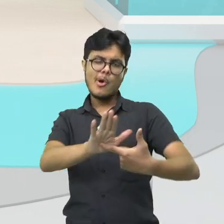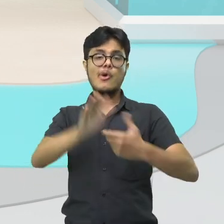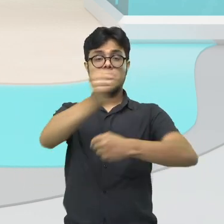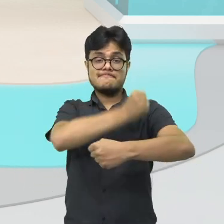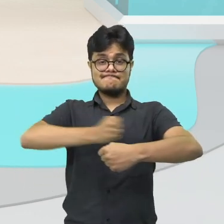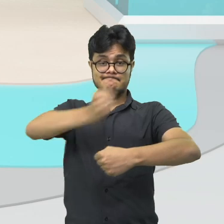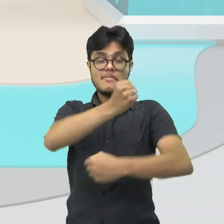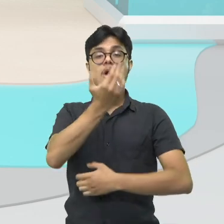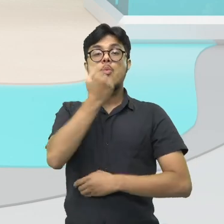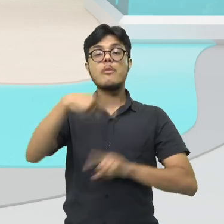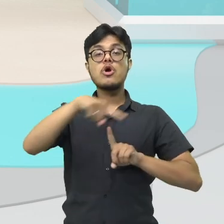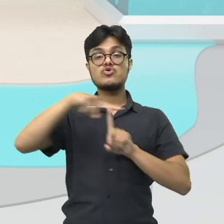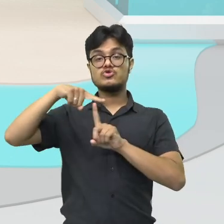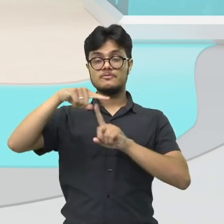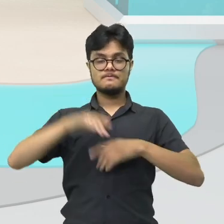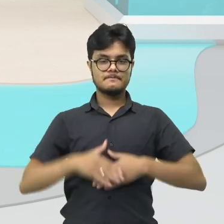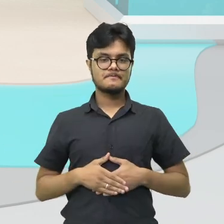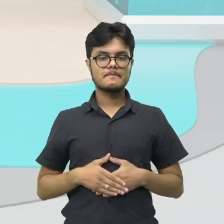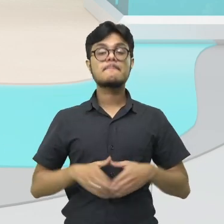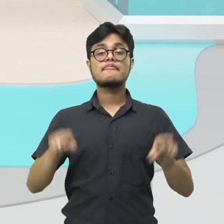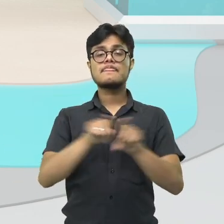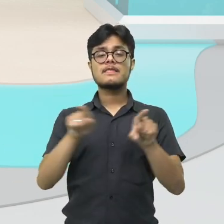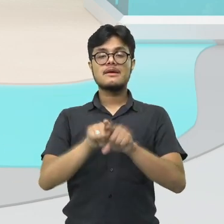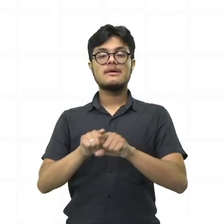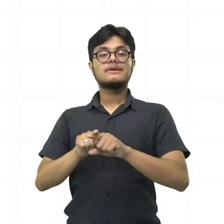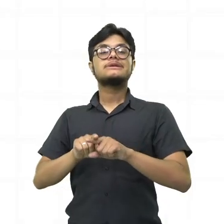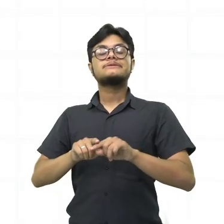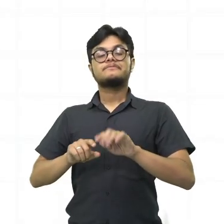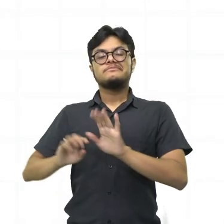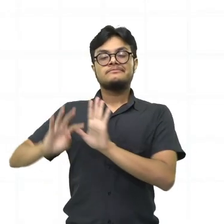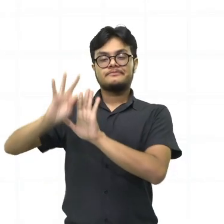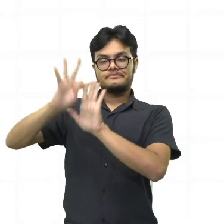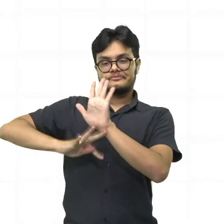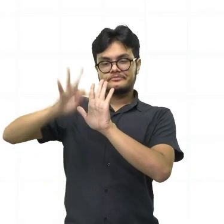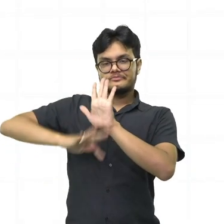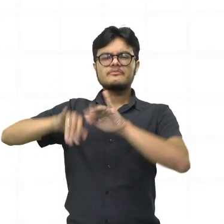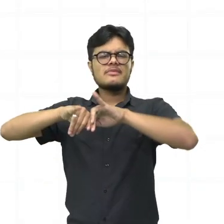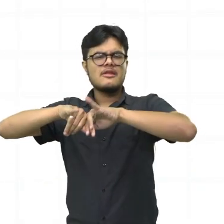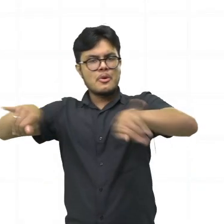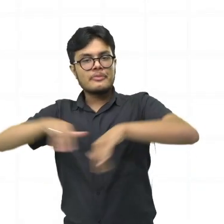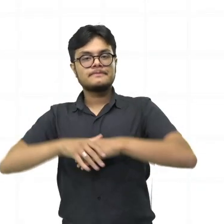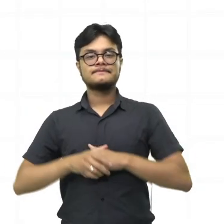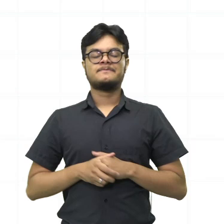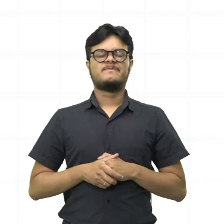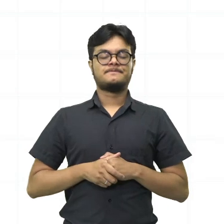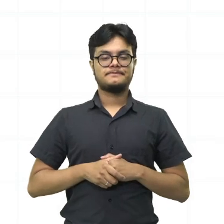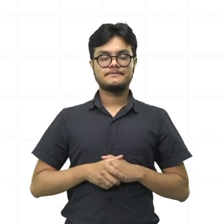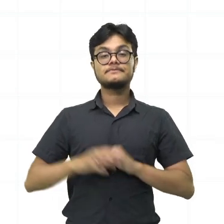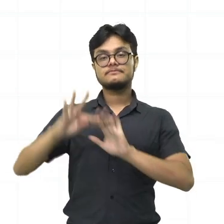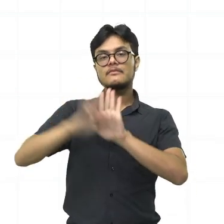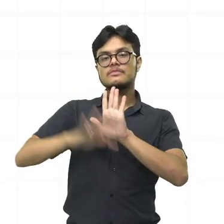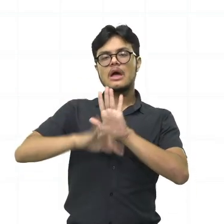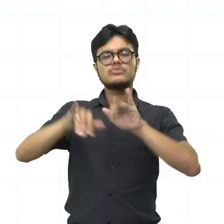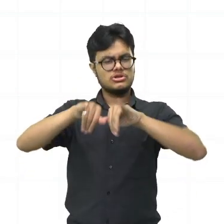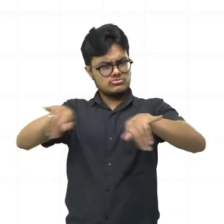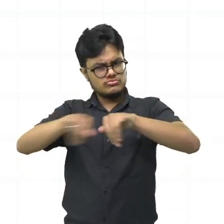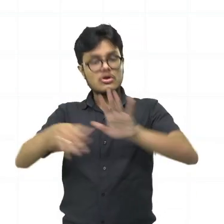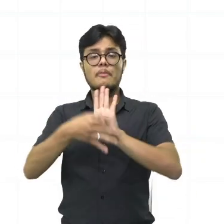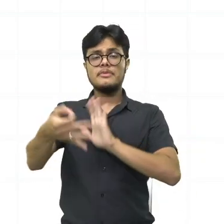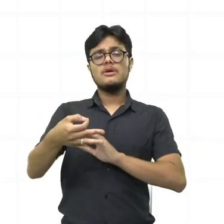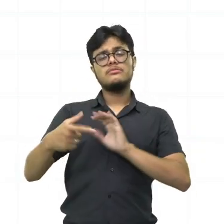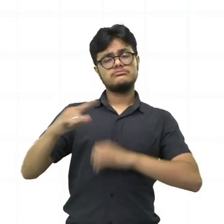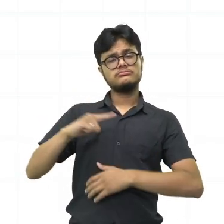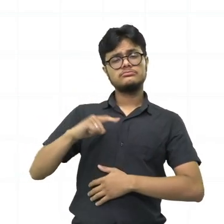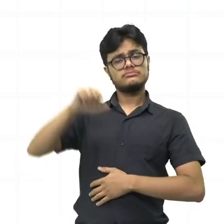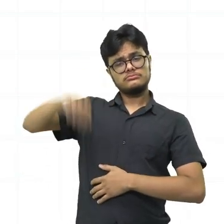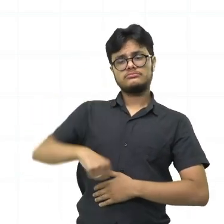Mas nós temos também o texto publicitário, que é uma outra forma de texto argumentativo,